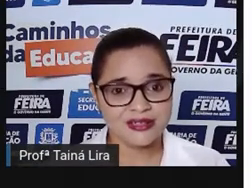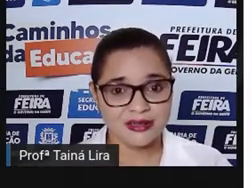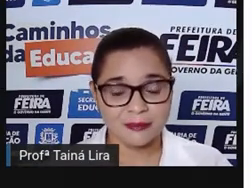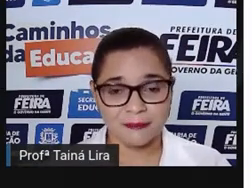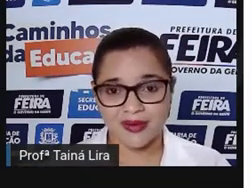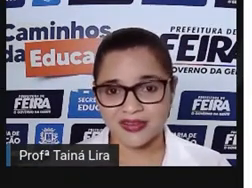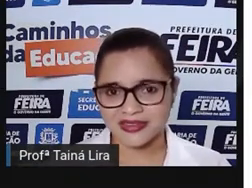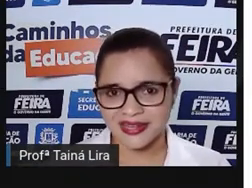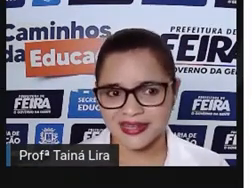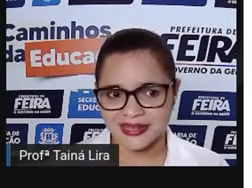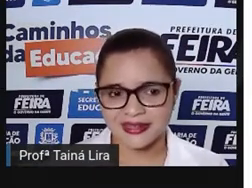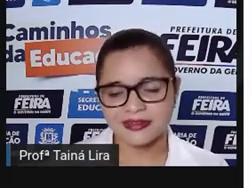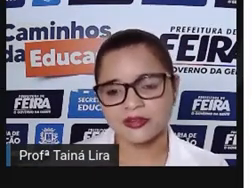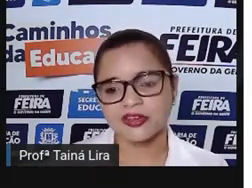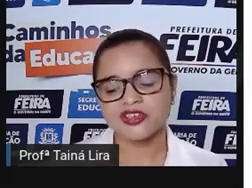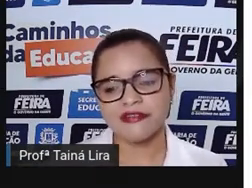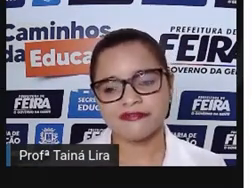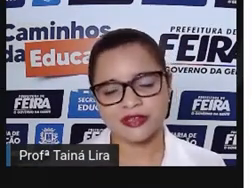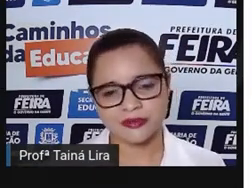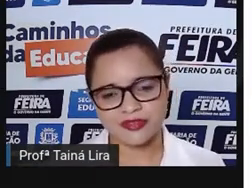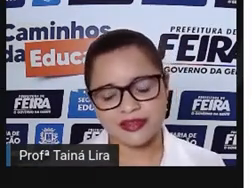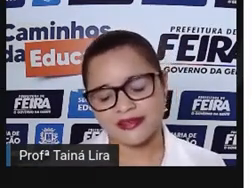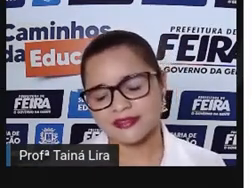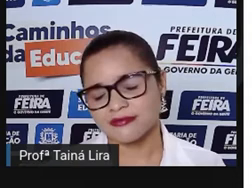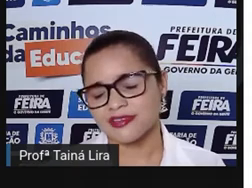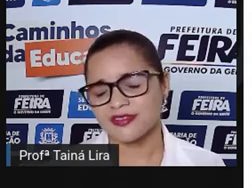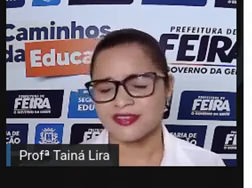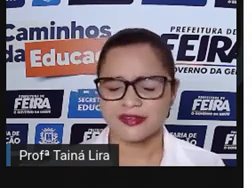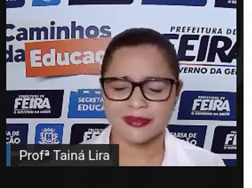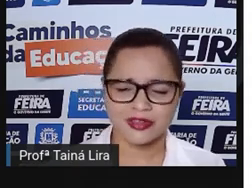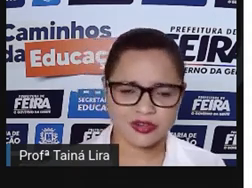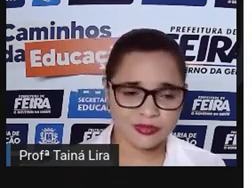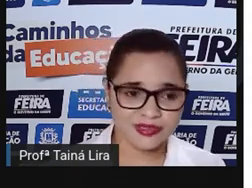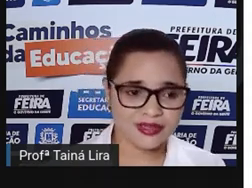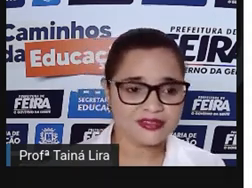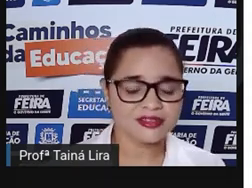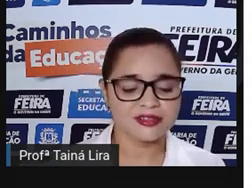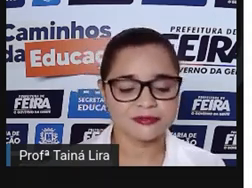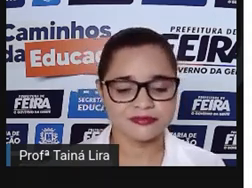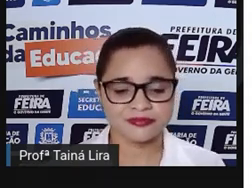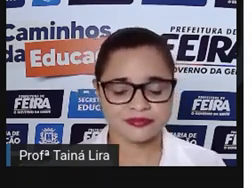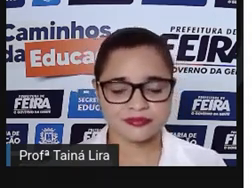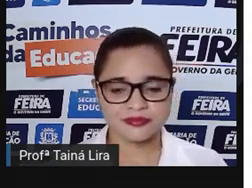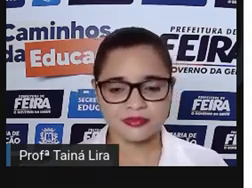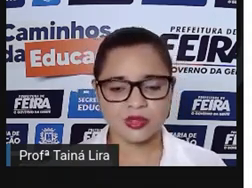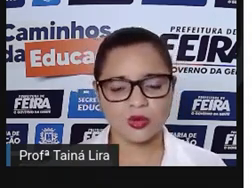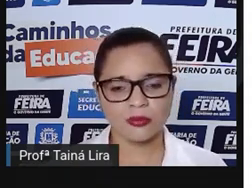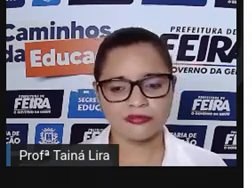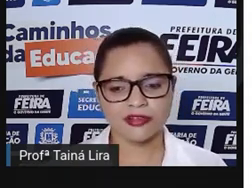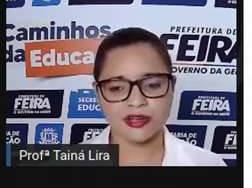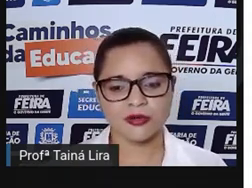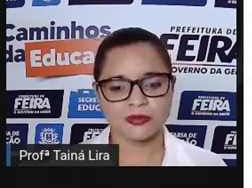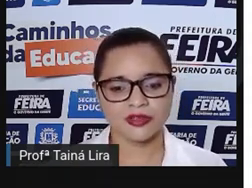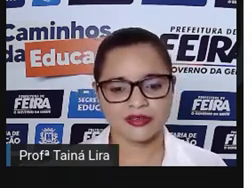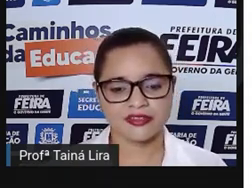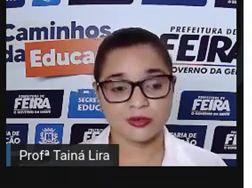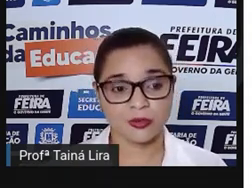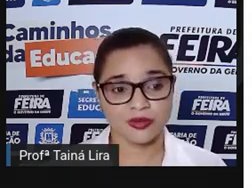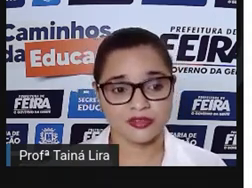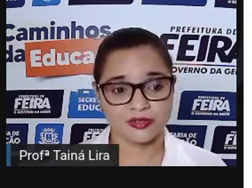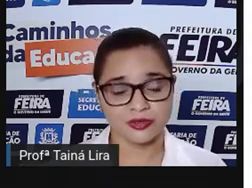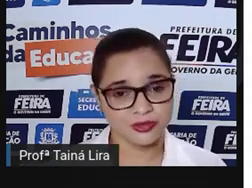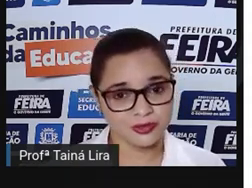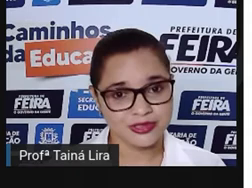vida moderna. Então, nós já vimos, né, segundo ano, que são meios de comunicação. Como foi que a